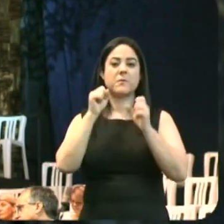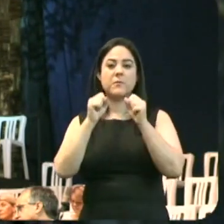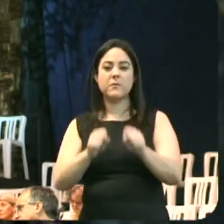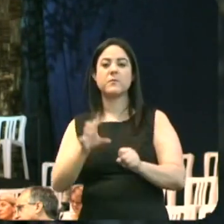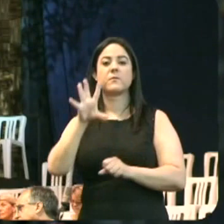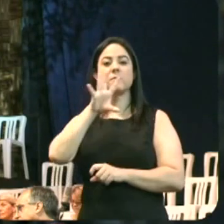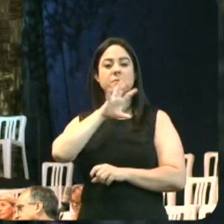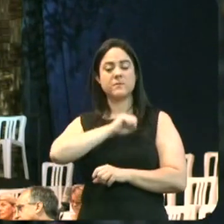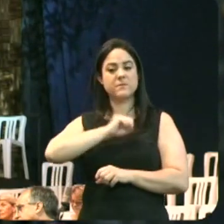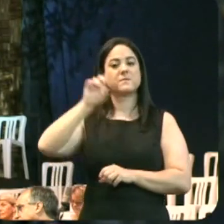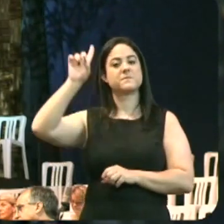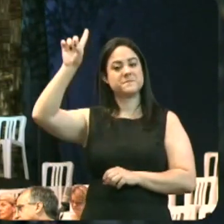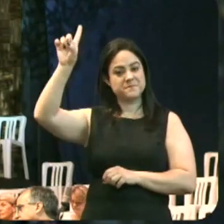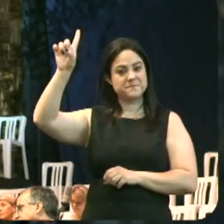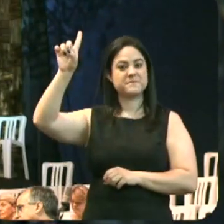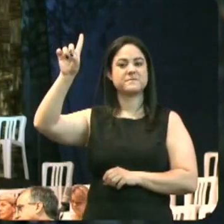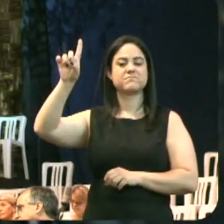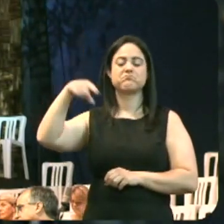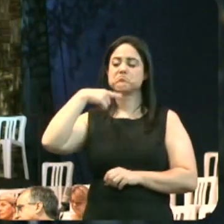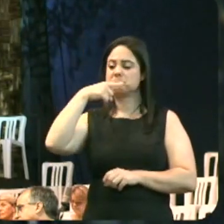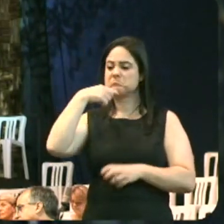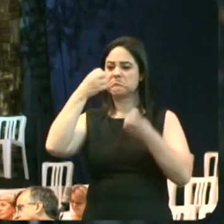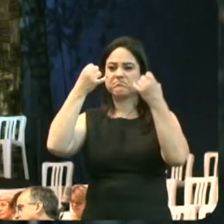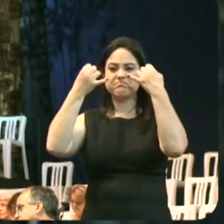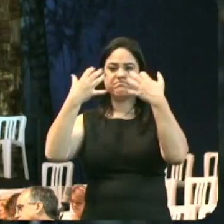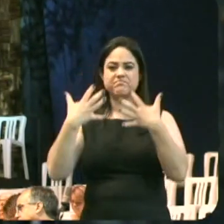amor. E a gente não tem explicação.